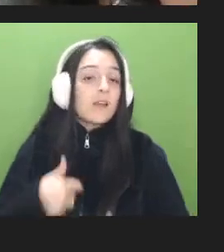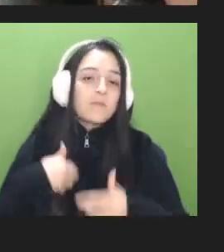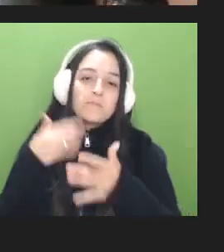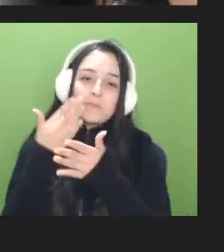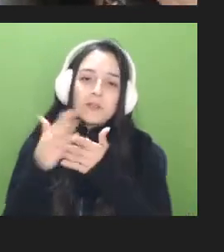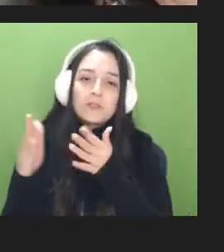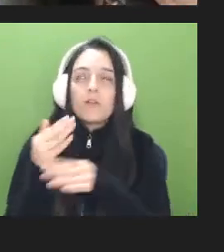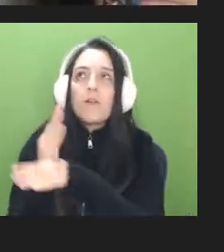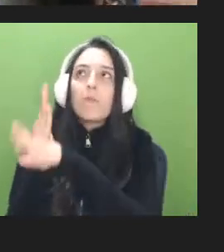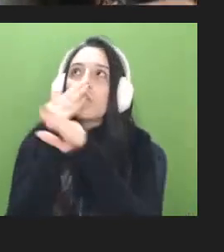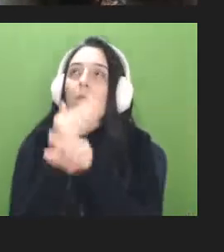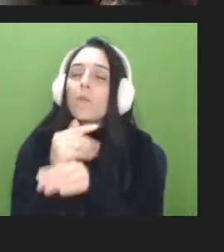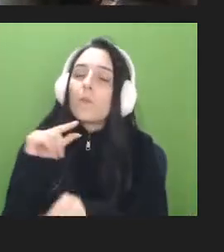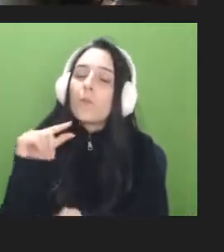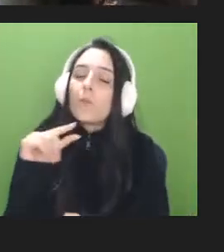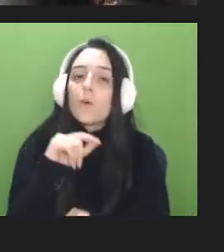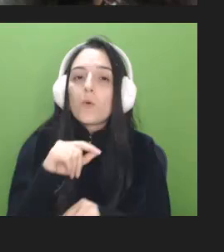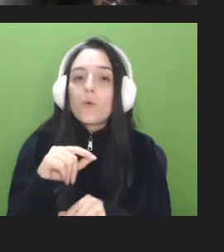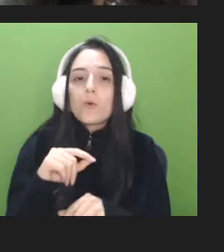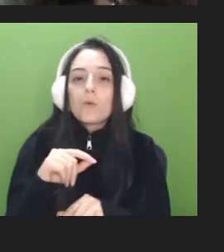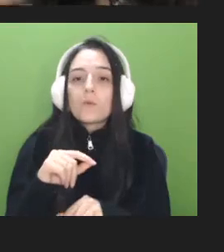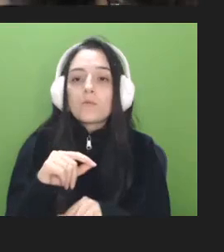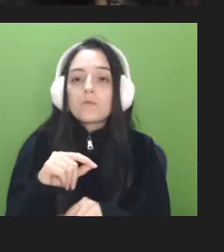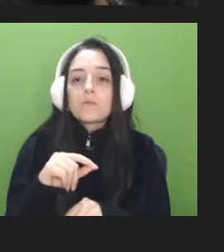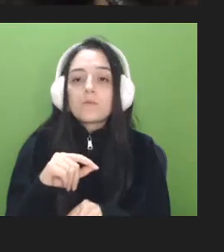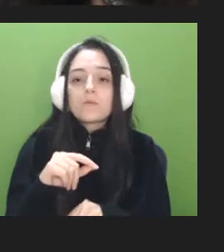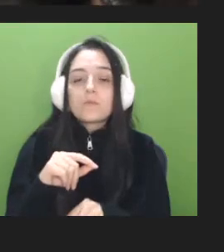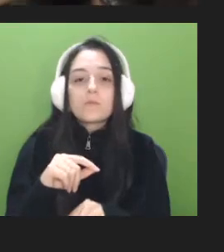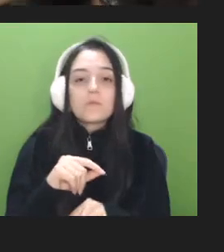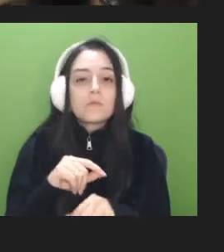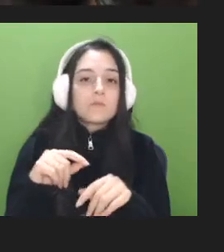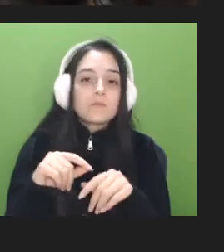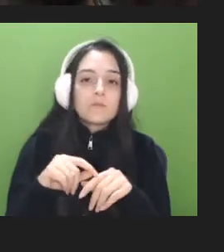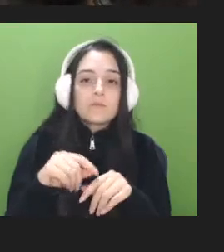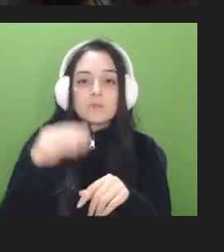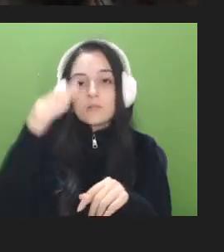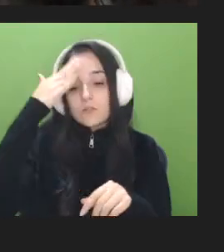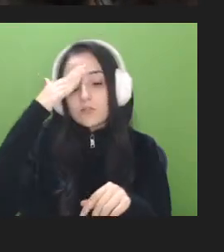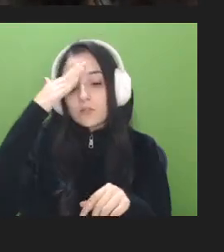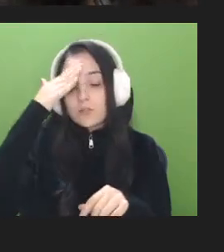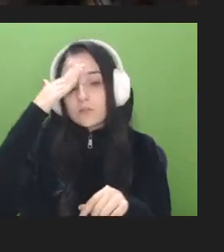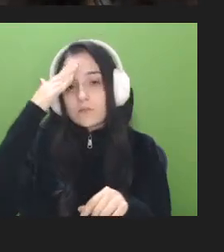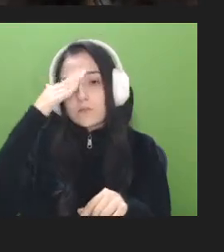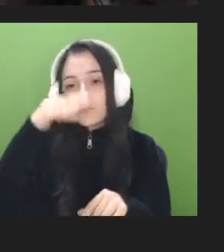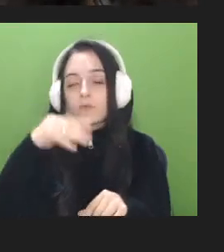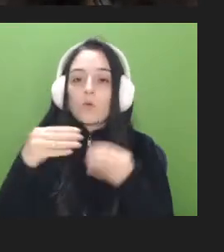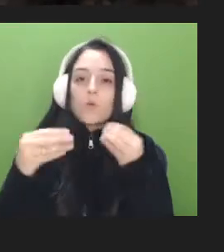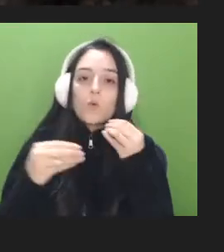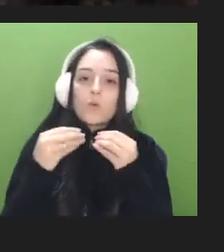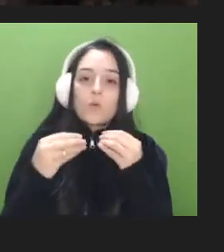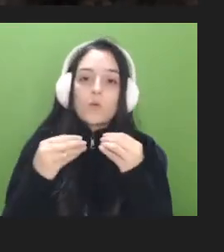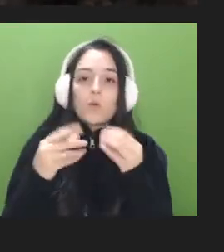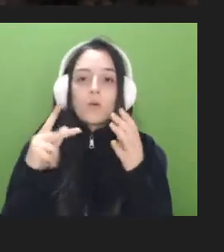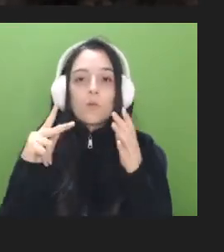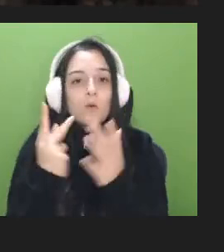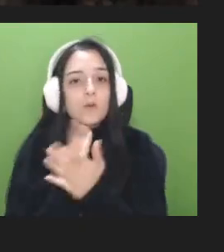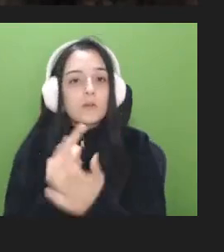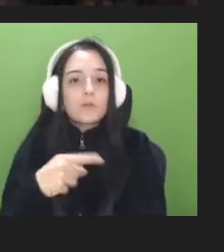pensando aqui na questão dessas compreensões, né, e de como elas aparecem no nosso dia a dia,